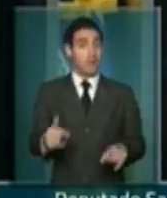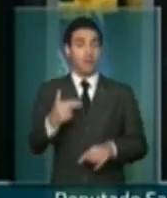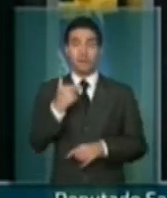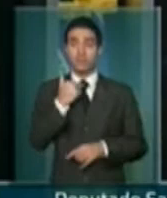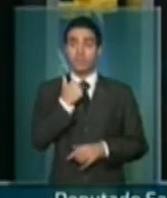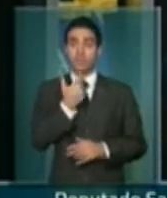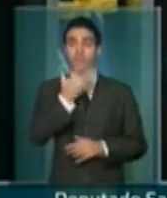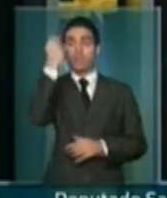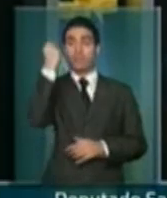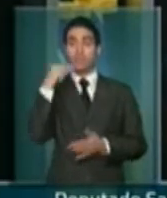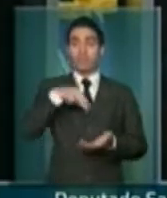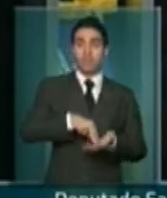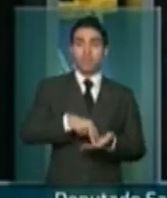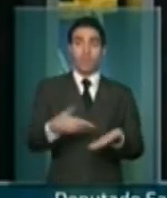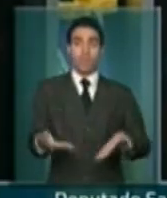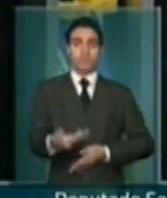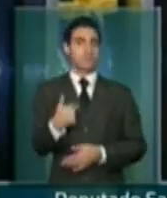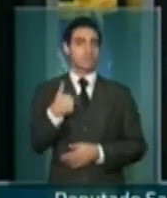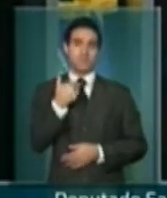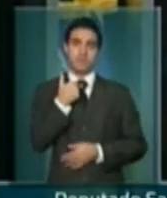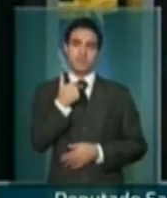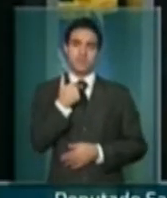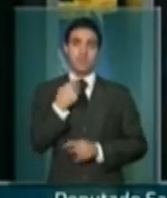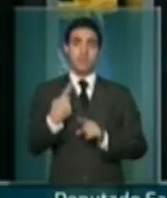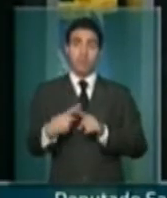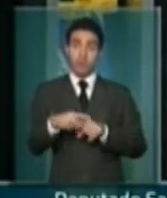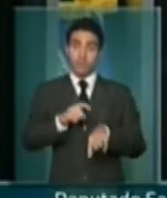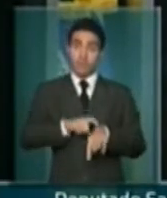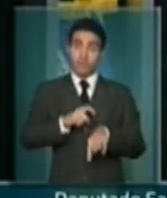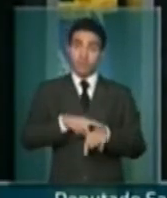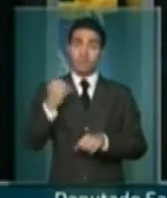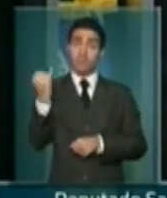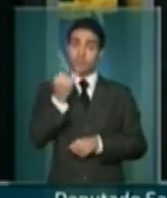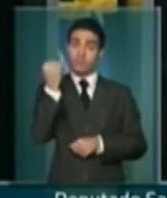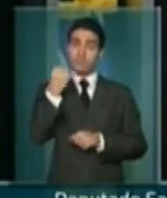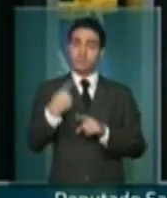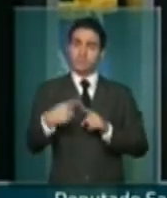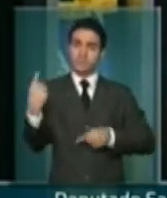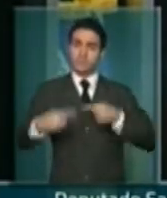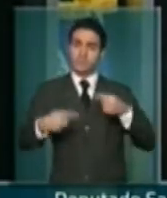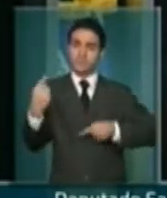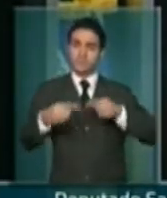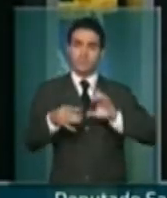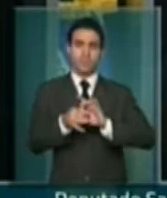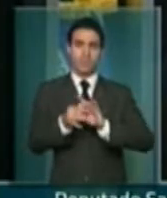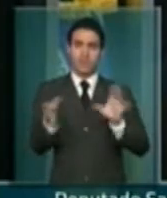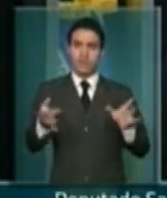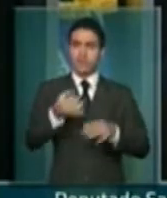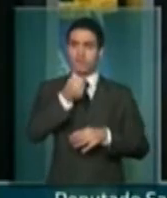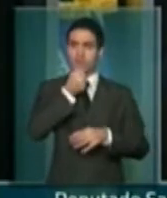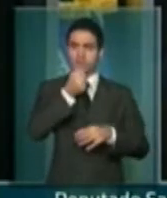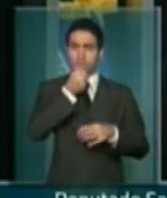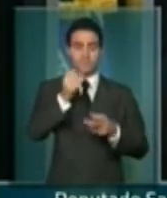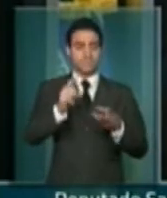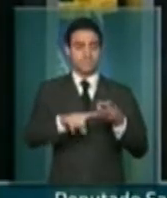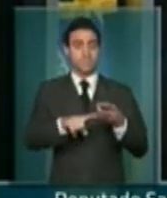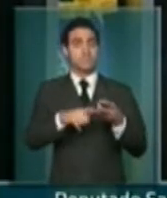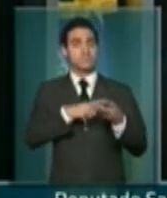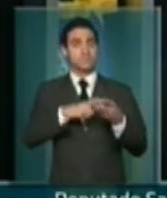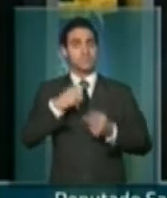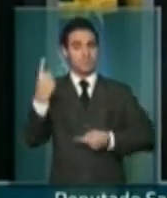vir hoje, nesse momento importante em que se discute liberdade de imprensa, em que se